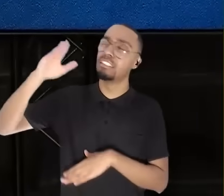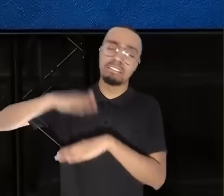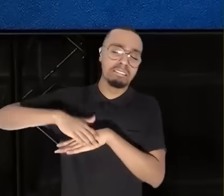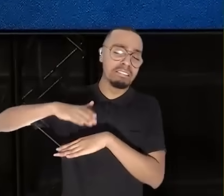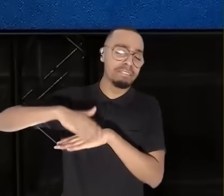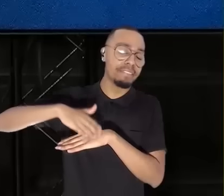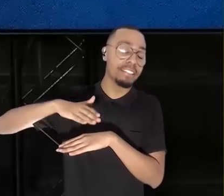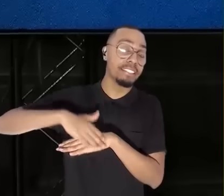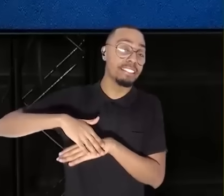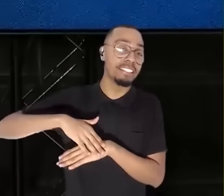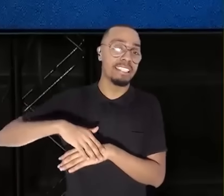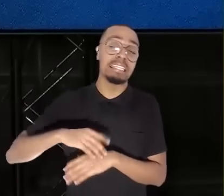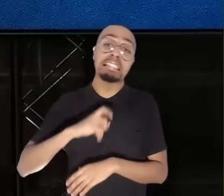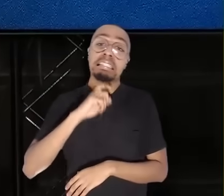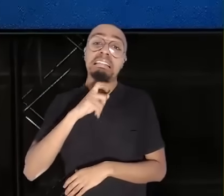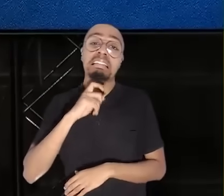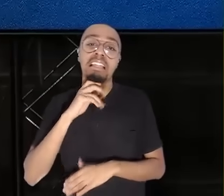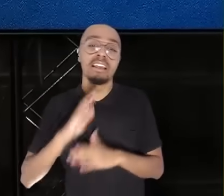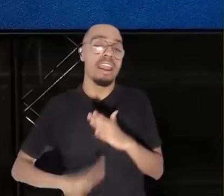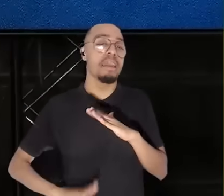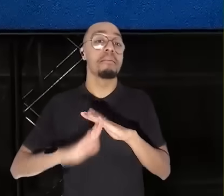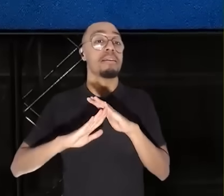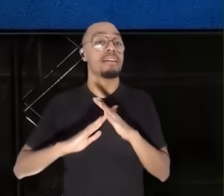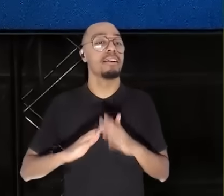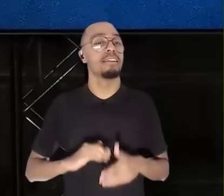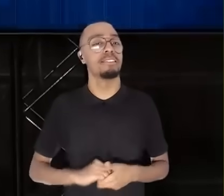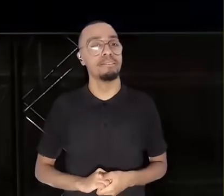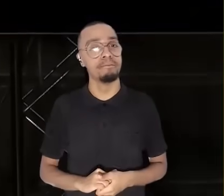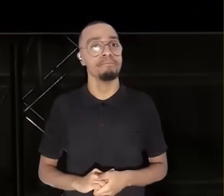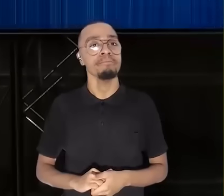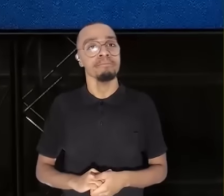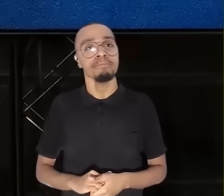poder enterrado em você, tem autoridade.